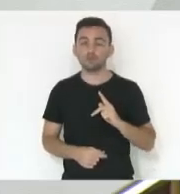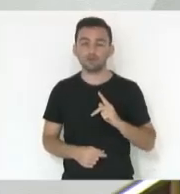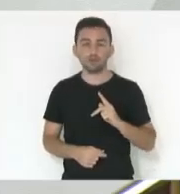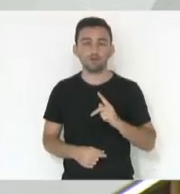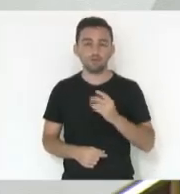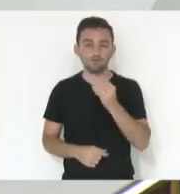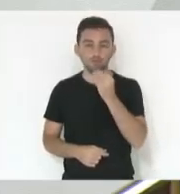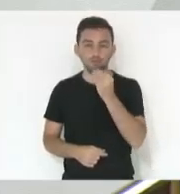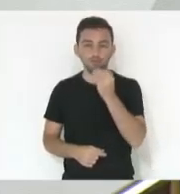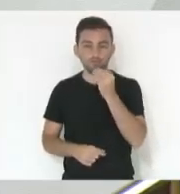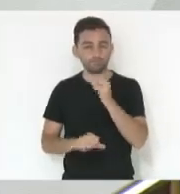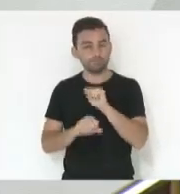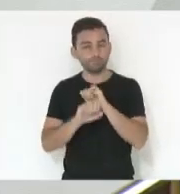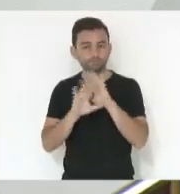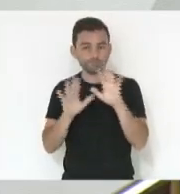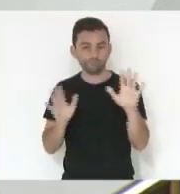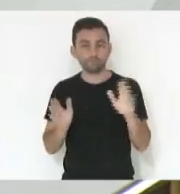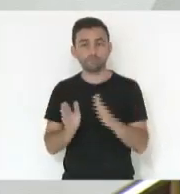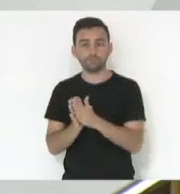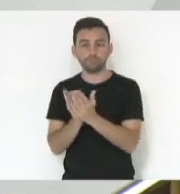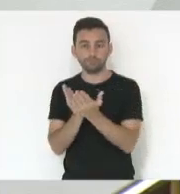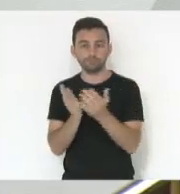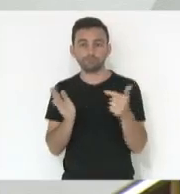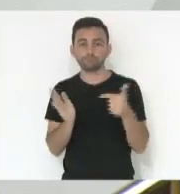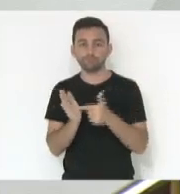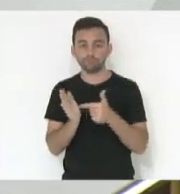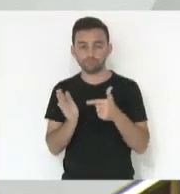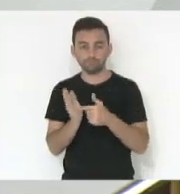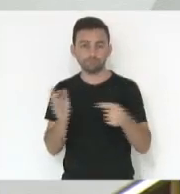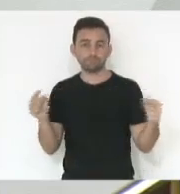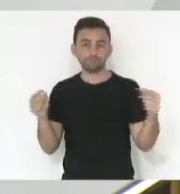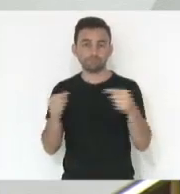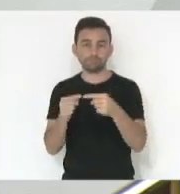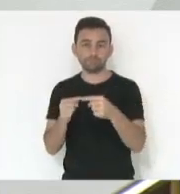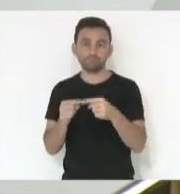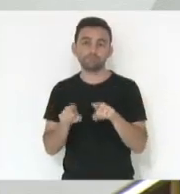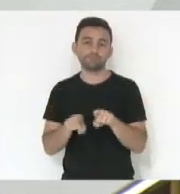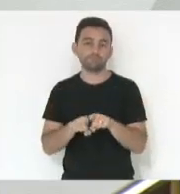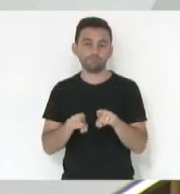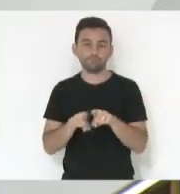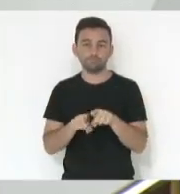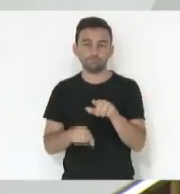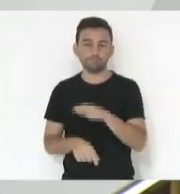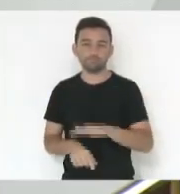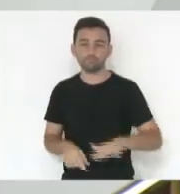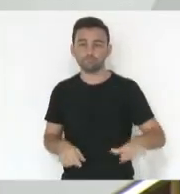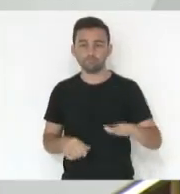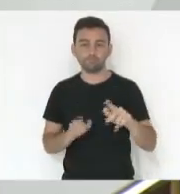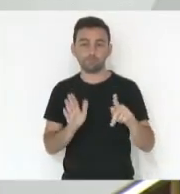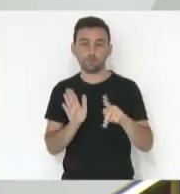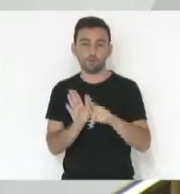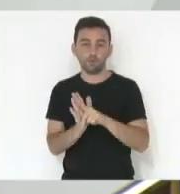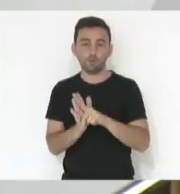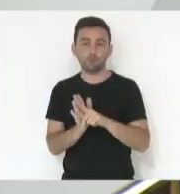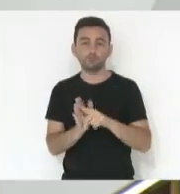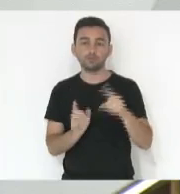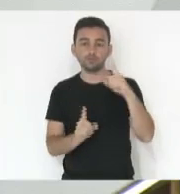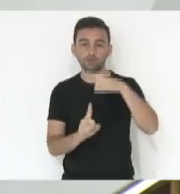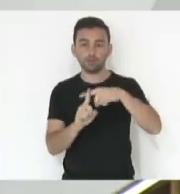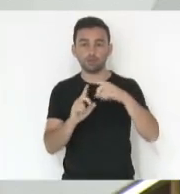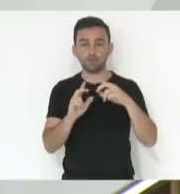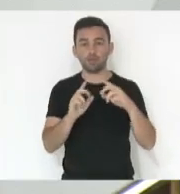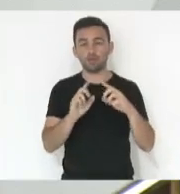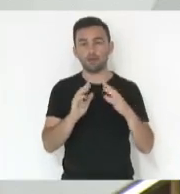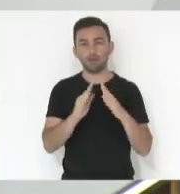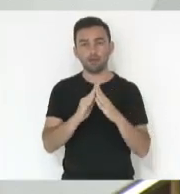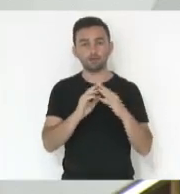da palavra de Deus e da doutrina social da Igreja, para